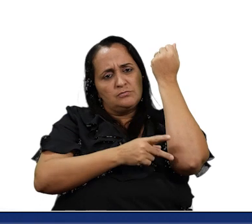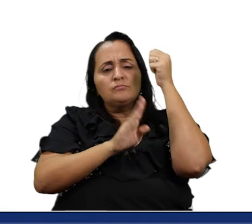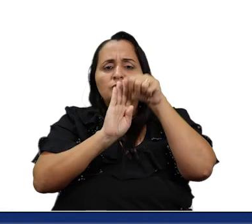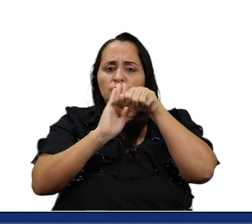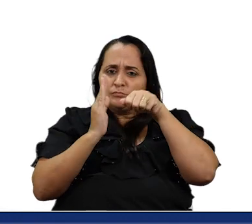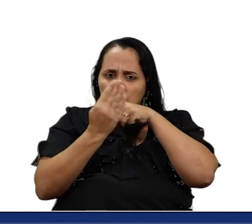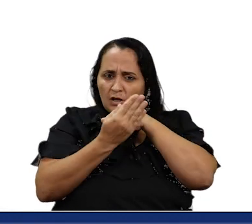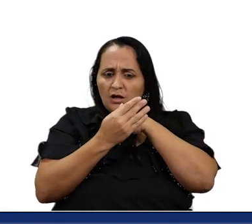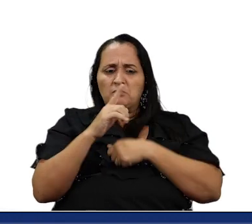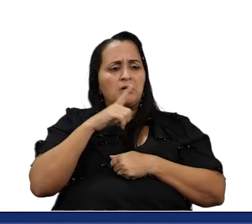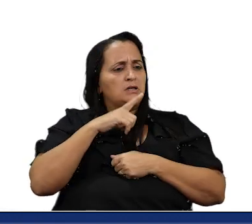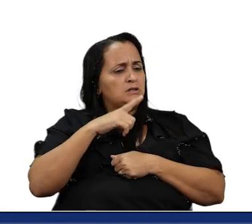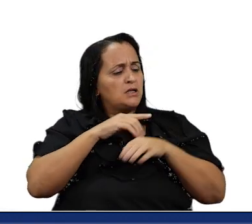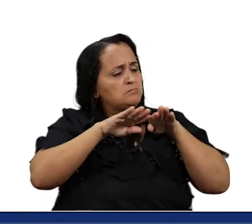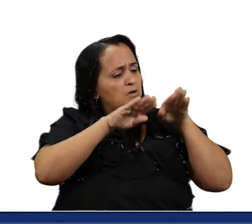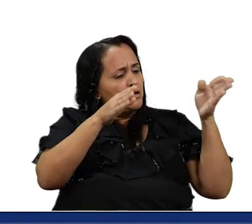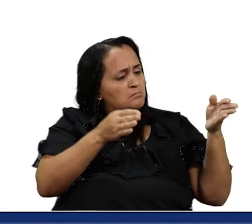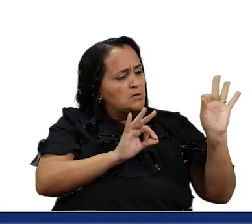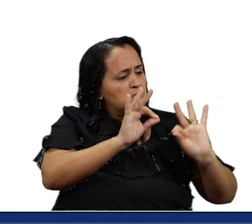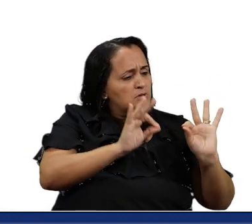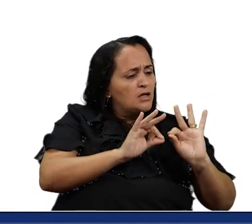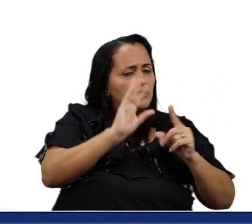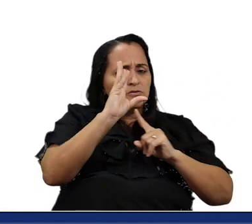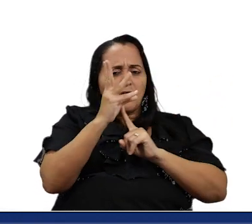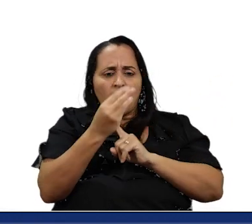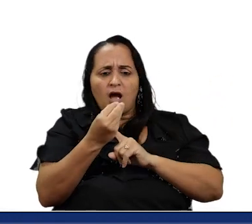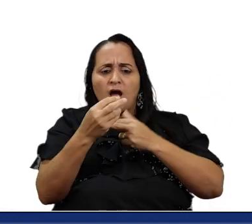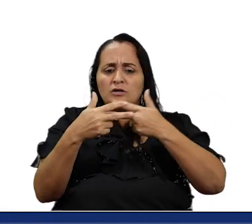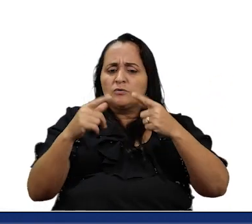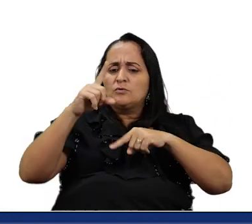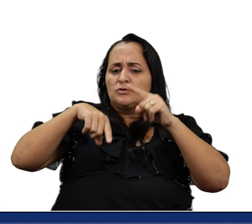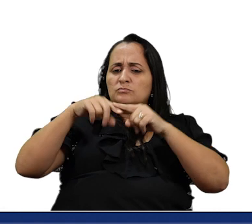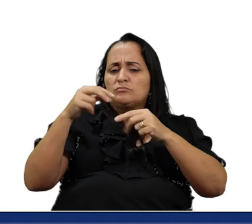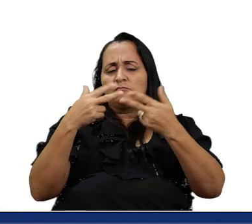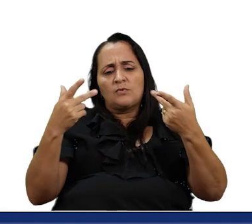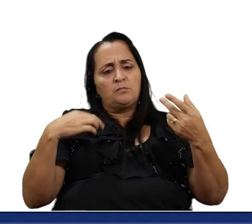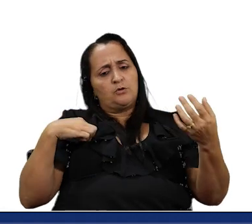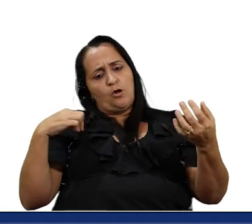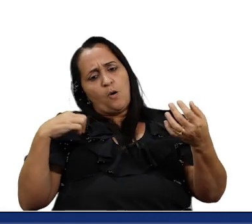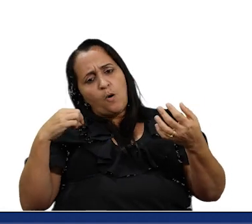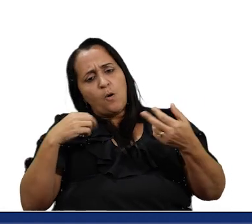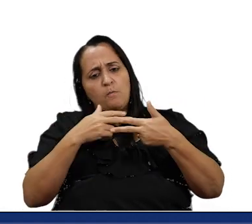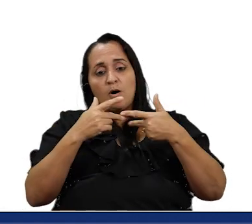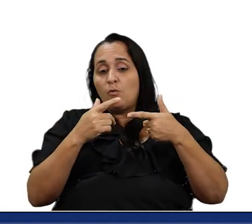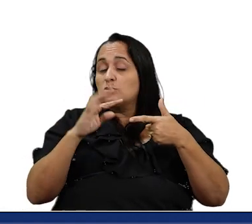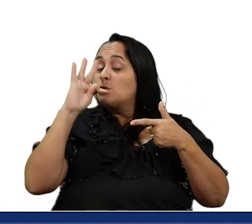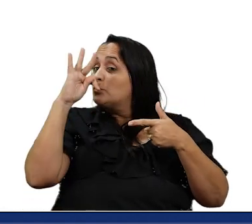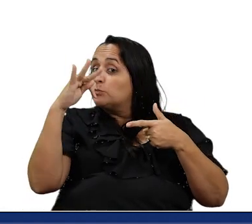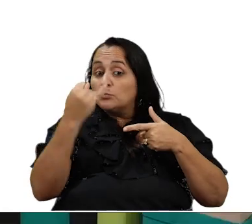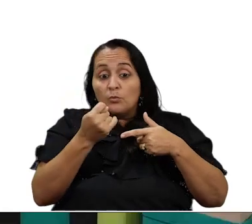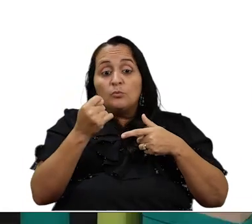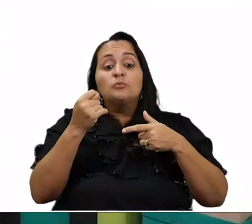reúne maquetes, roupas, instrumentos, documentos e materiais interativos sobre a maior festa popular do